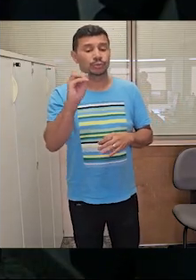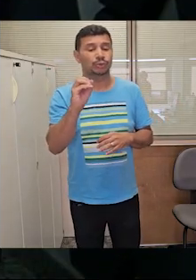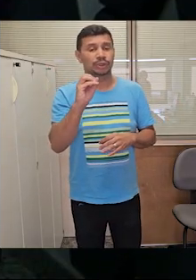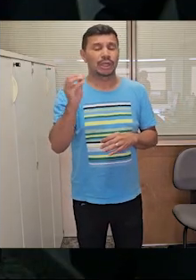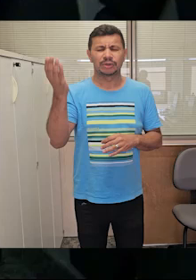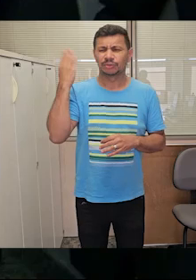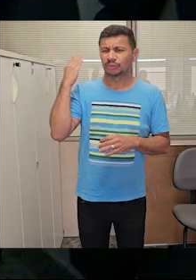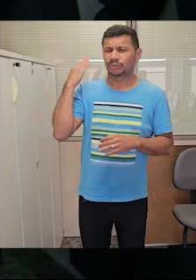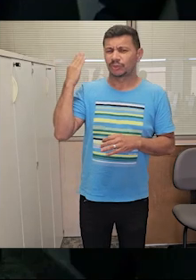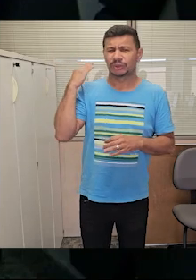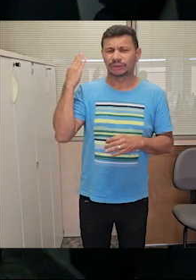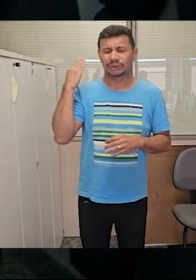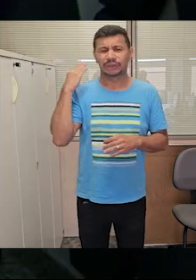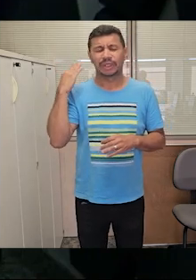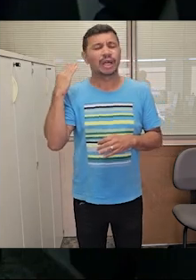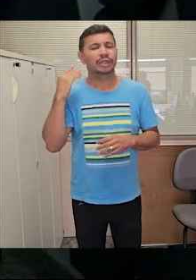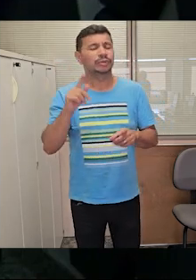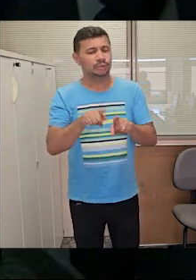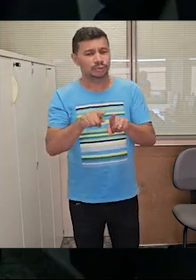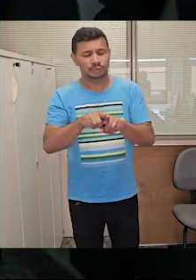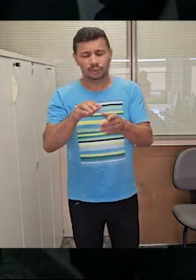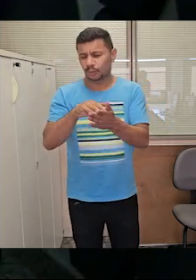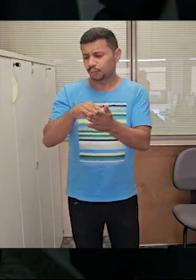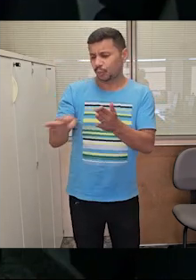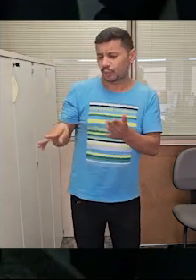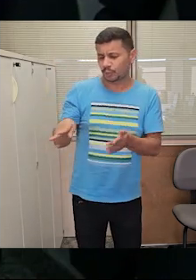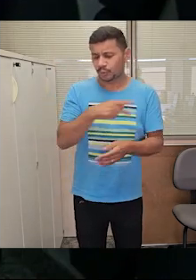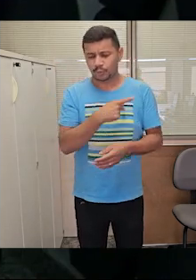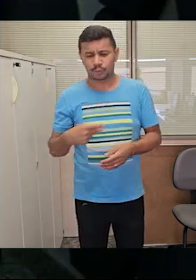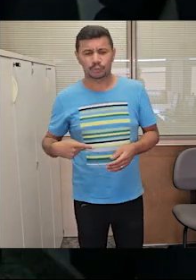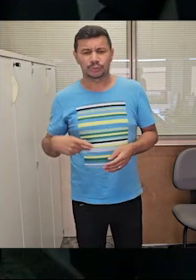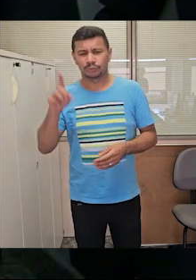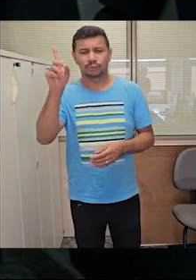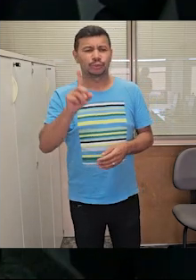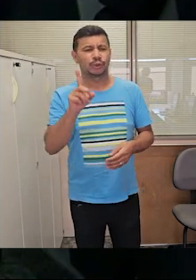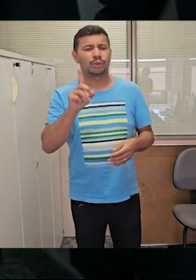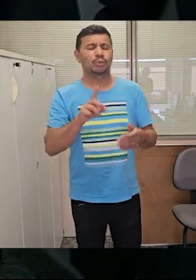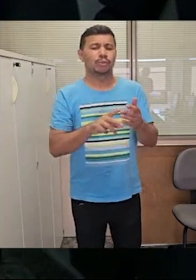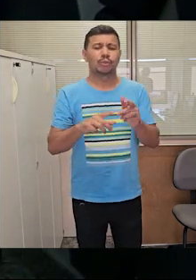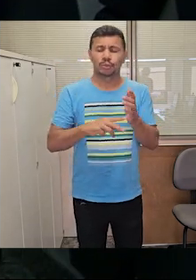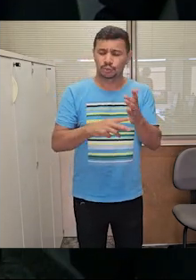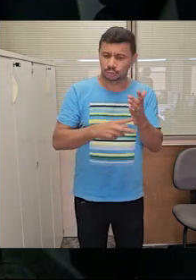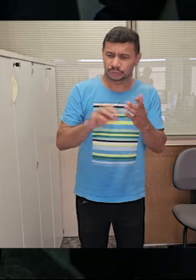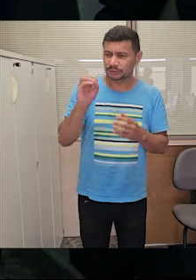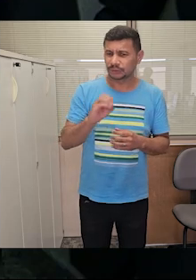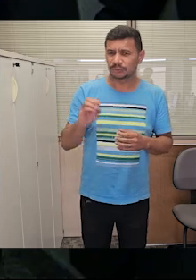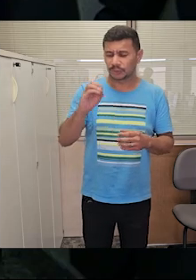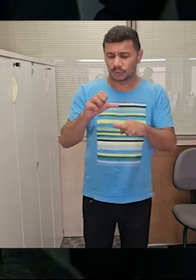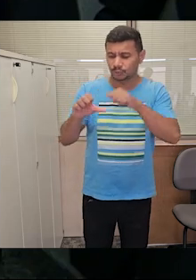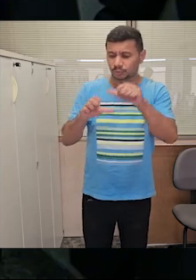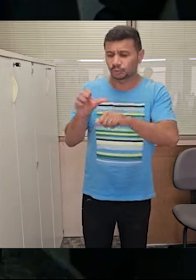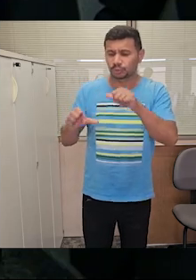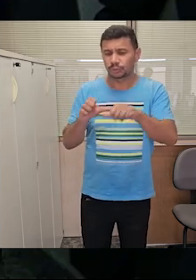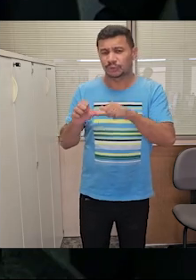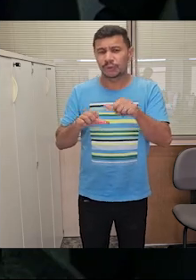em 64, logo depois do golpe. Colocaram lá um interventor, né? E na